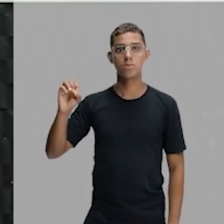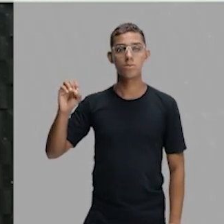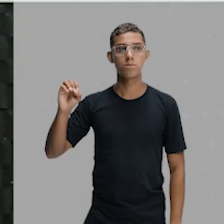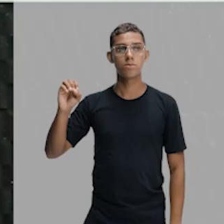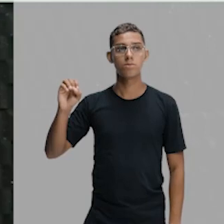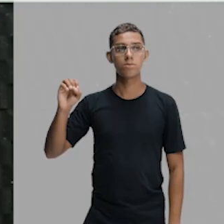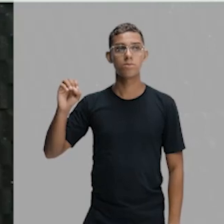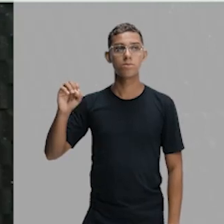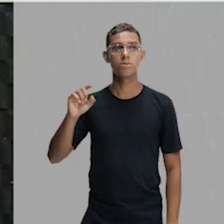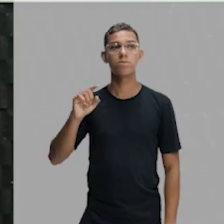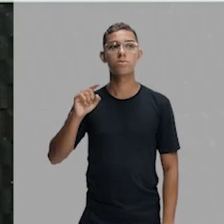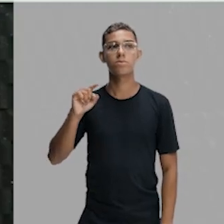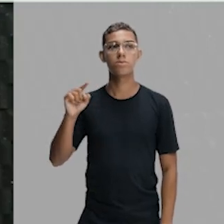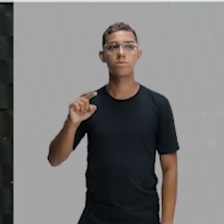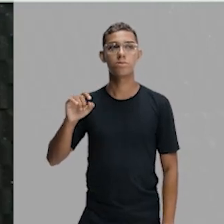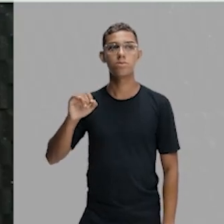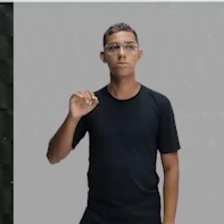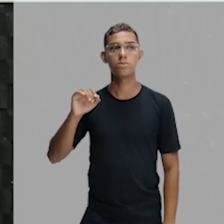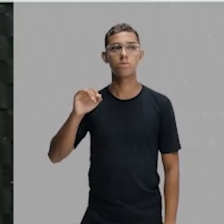heterozigoto.